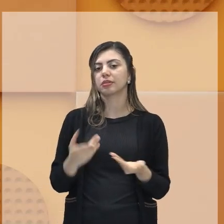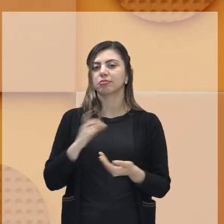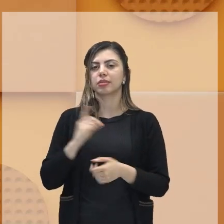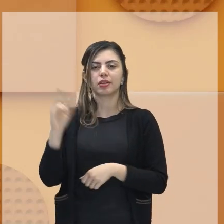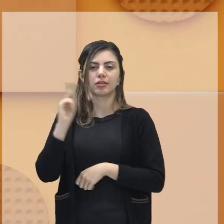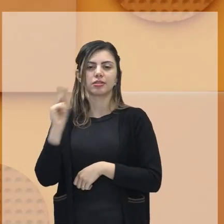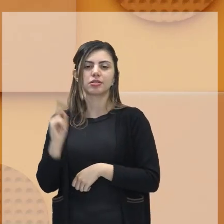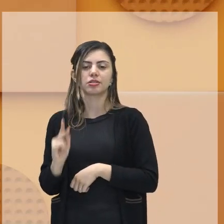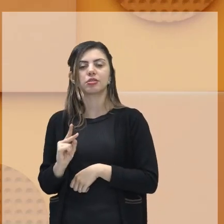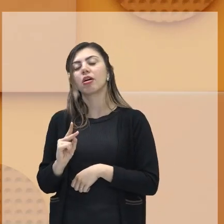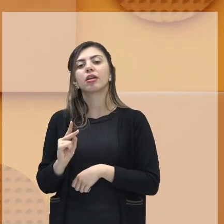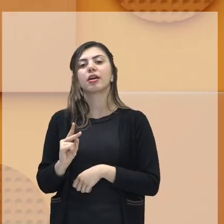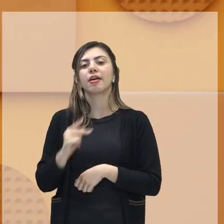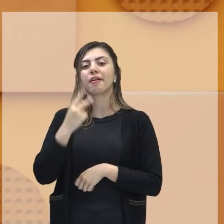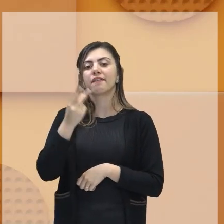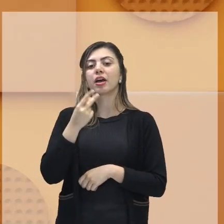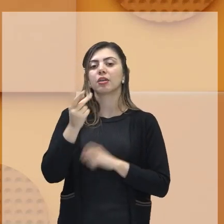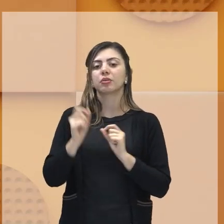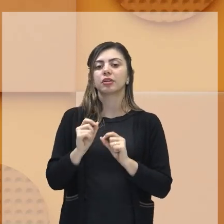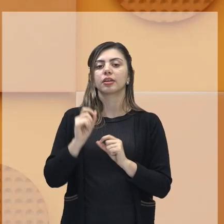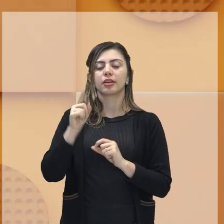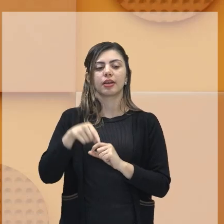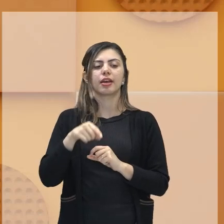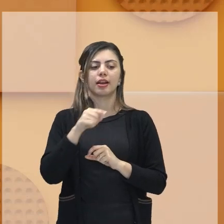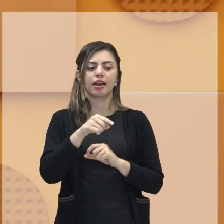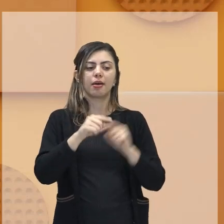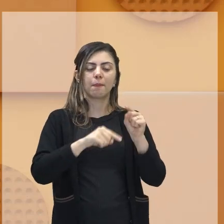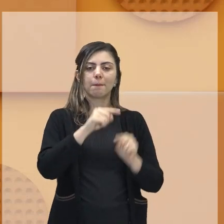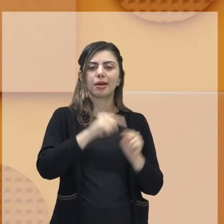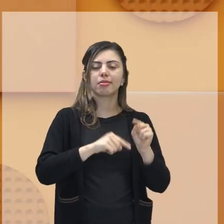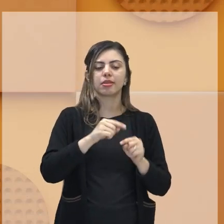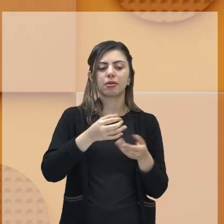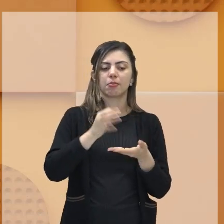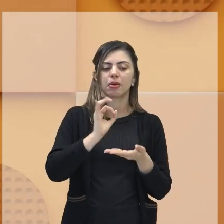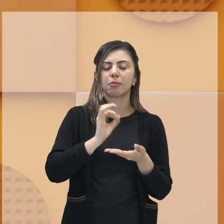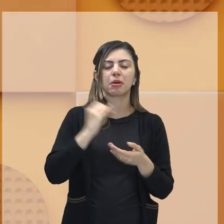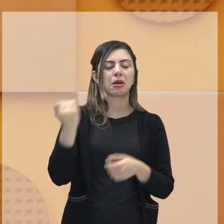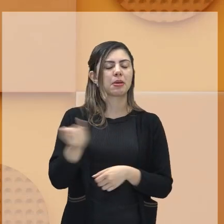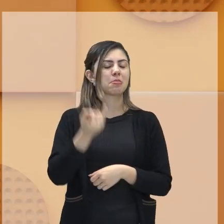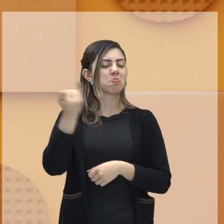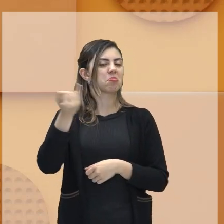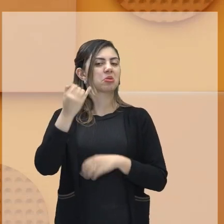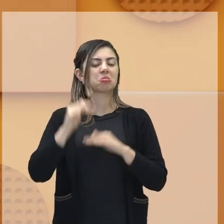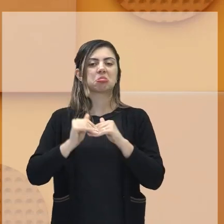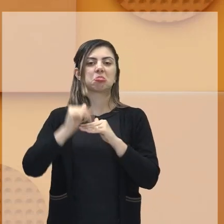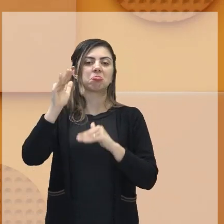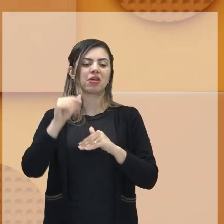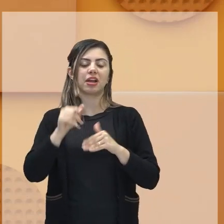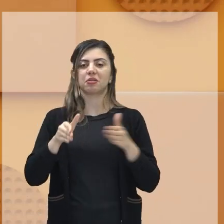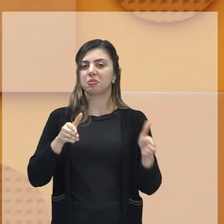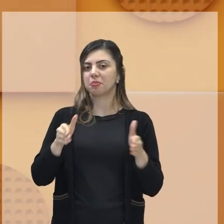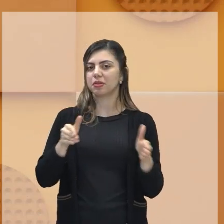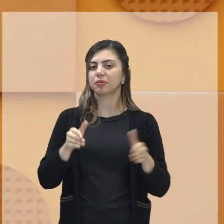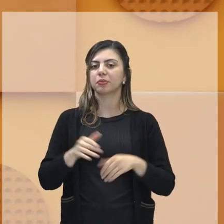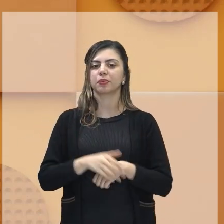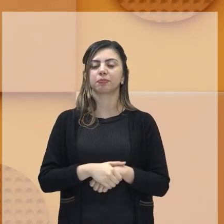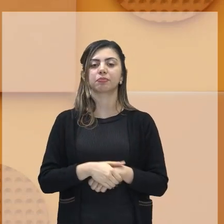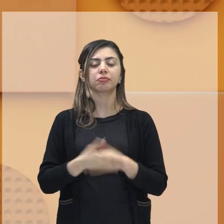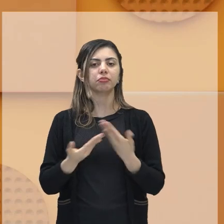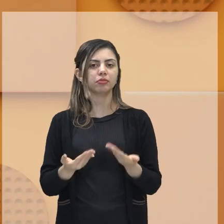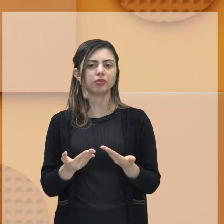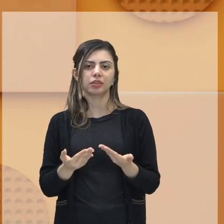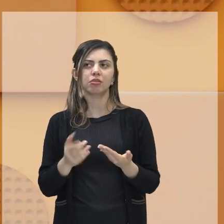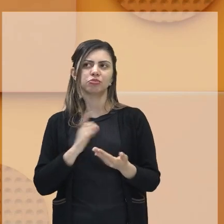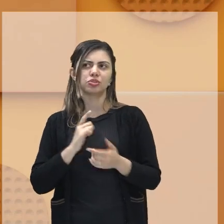né, vão chamar de produto rei. Por que produto rei? Porque era o que mais se destacava economicamente naquele momento. Não quer dizer que não